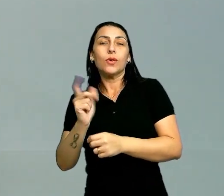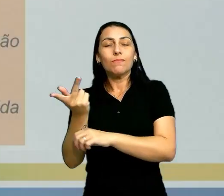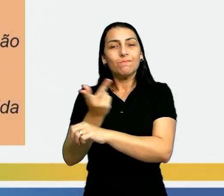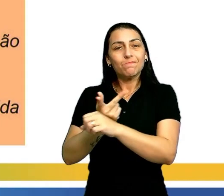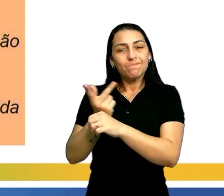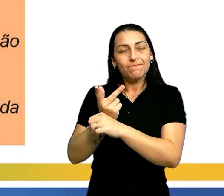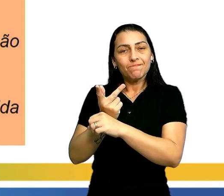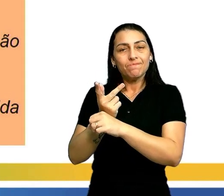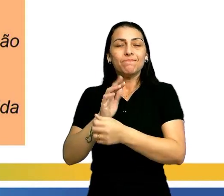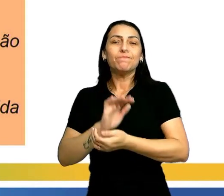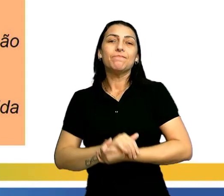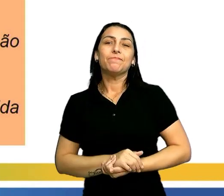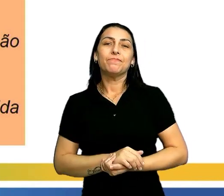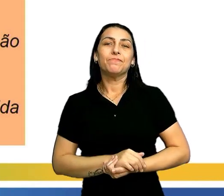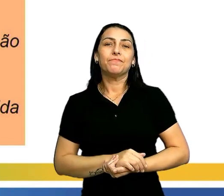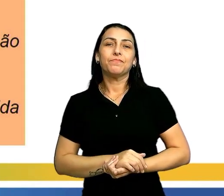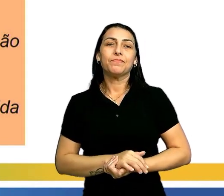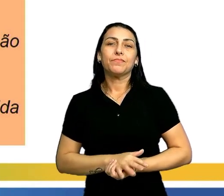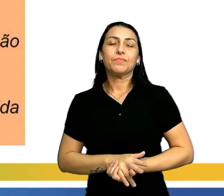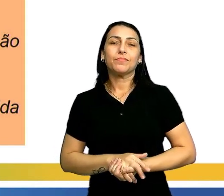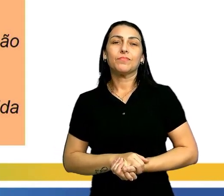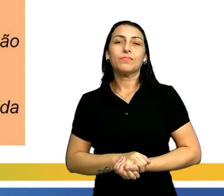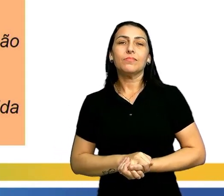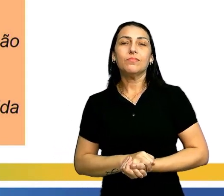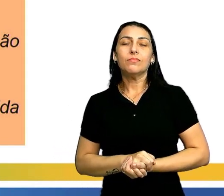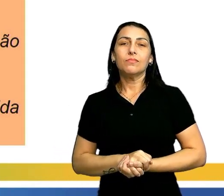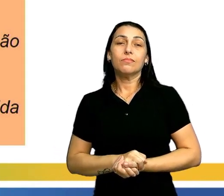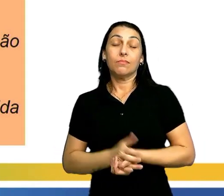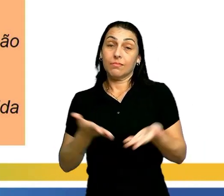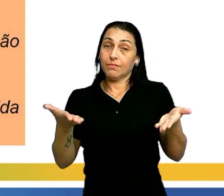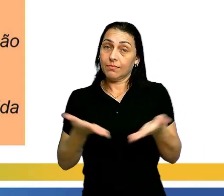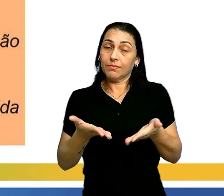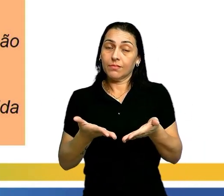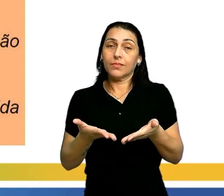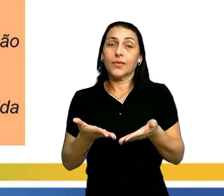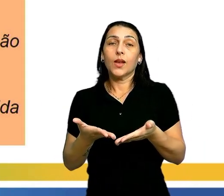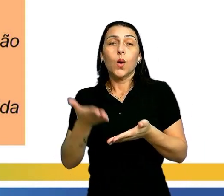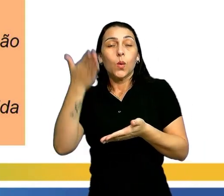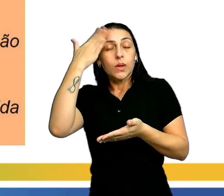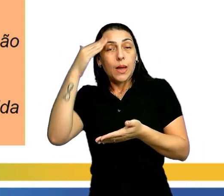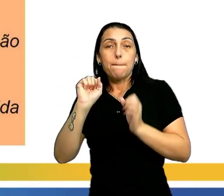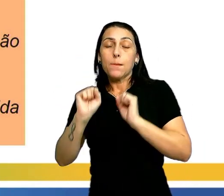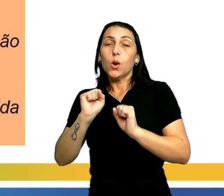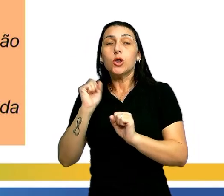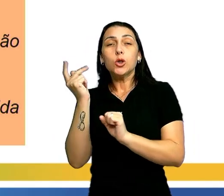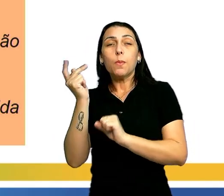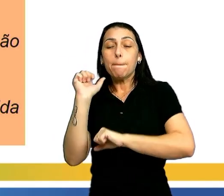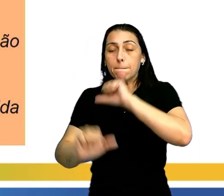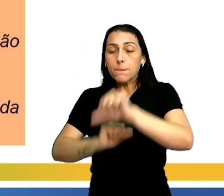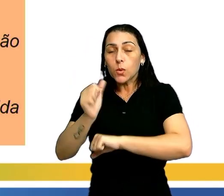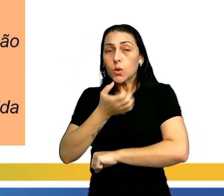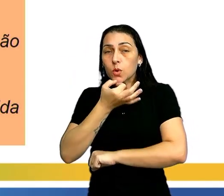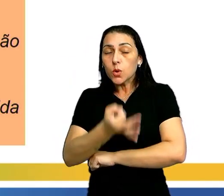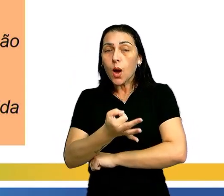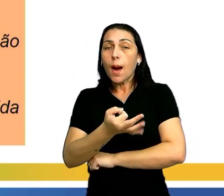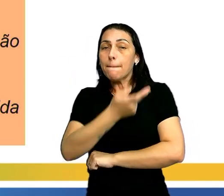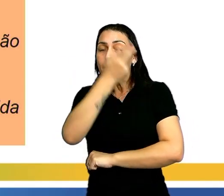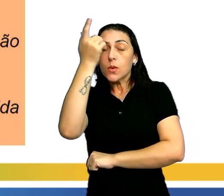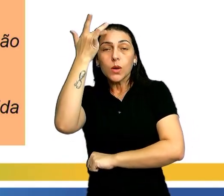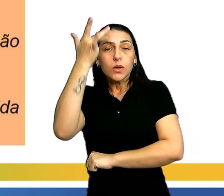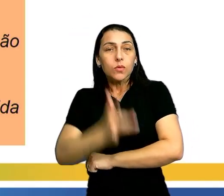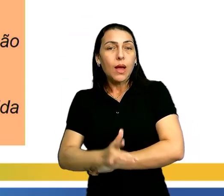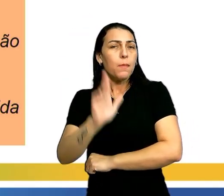no nosso exterior. Bom, agora, o sábio pode mudar de opinião e o ignorante